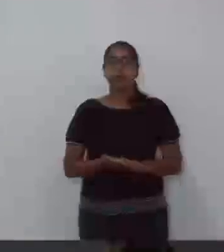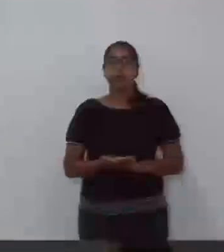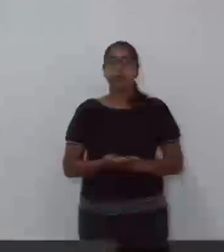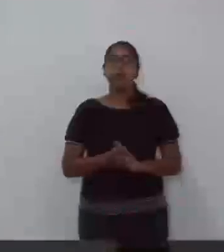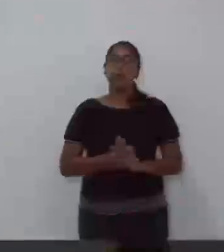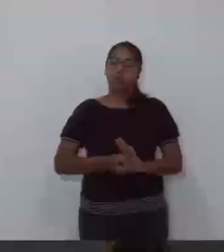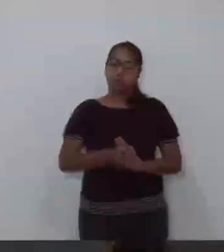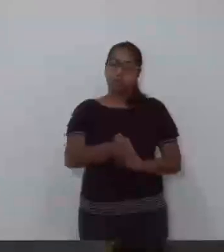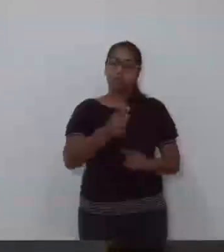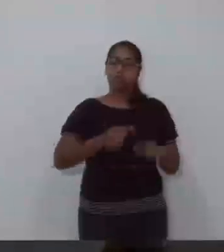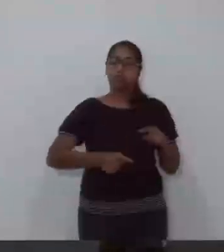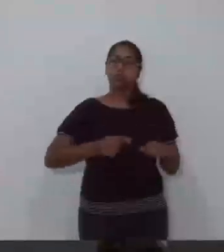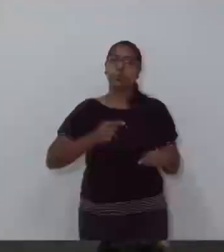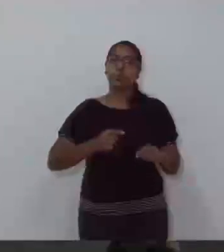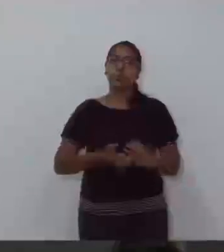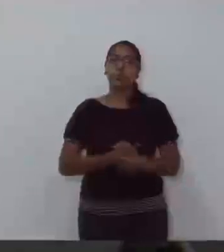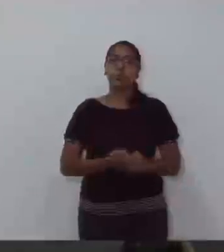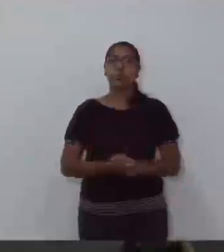Continua a discussão.